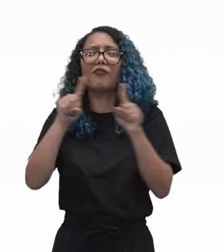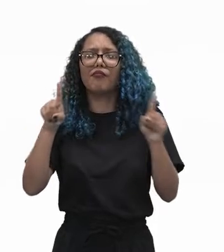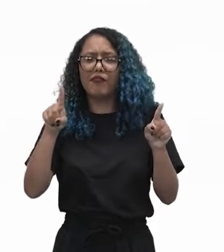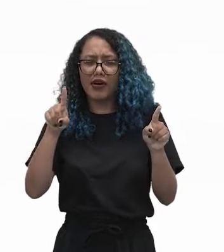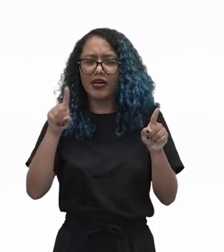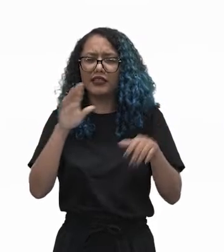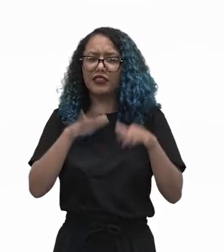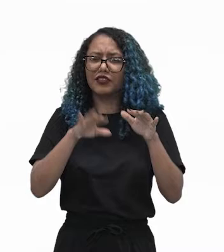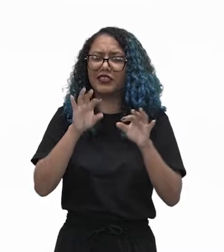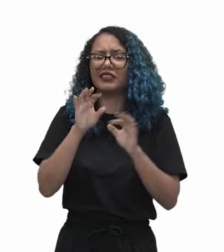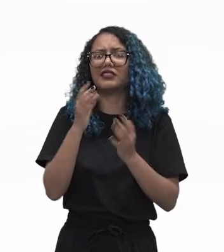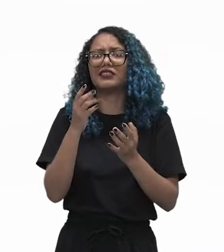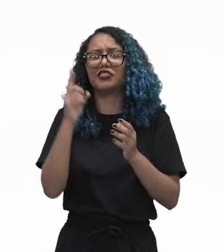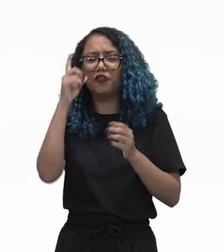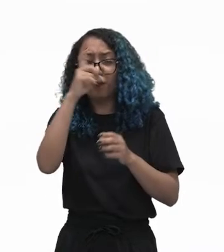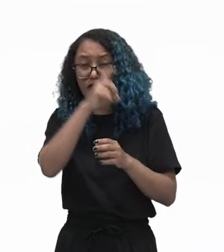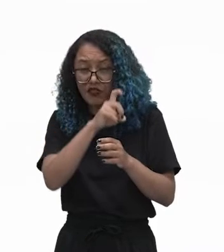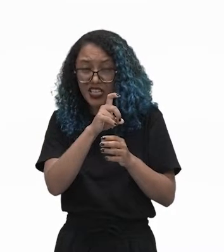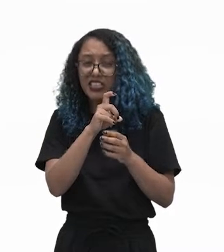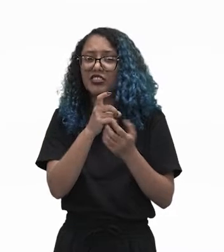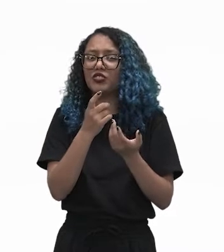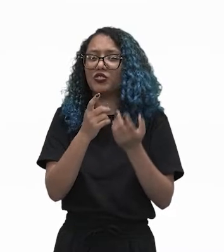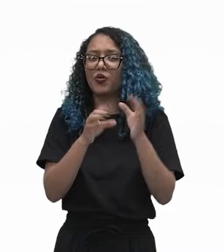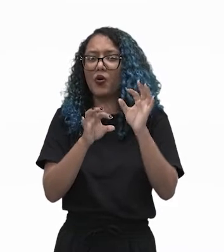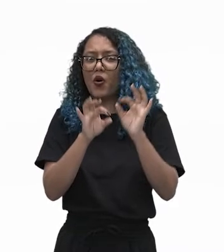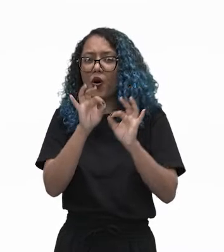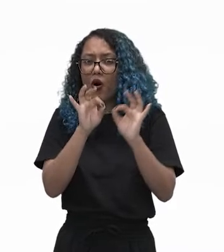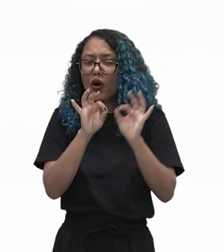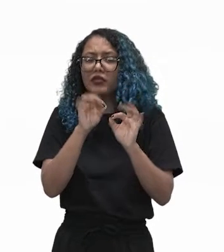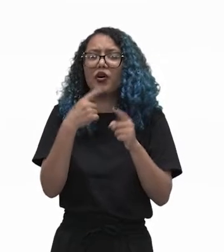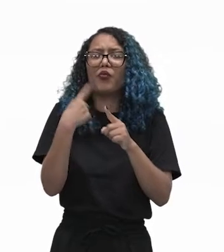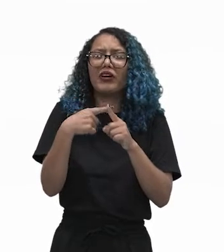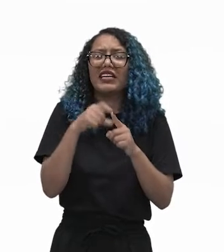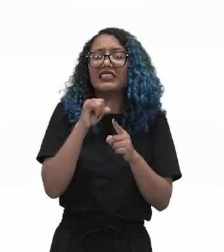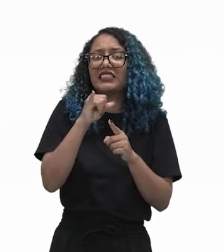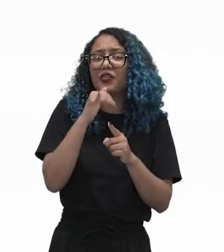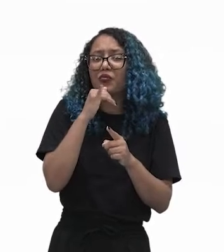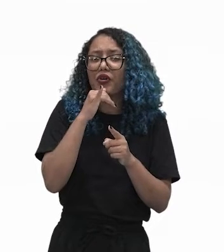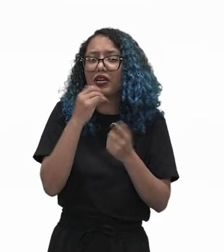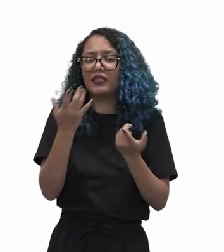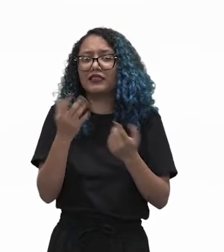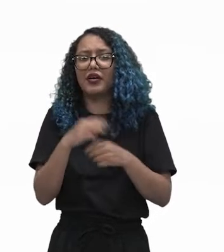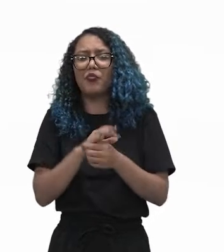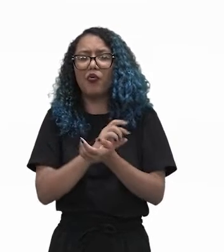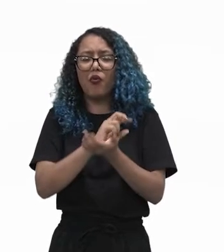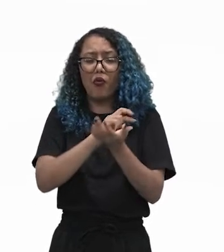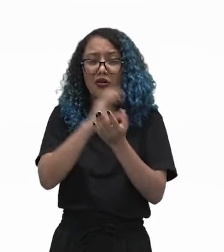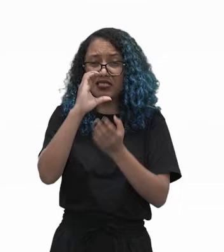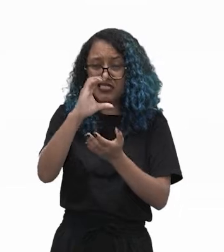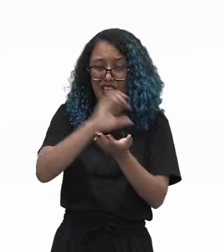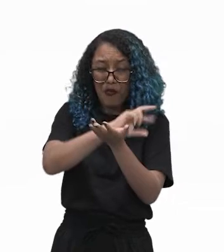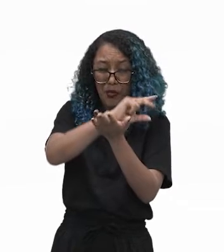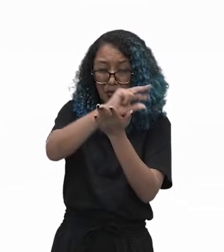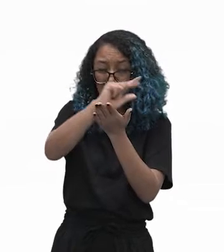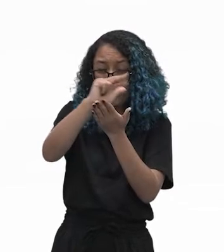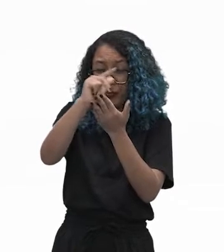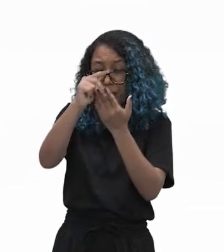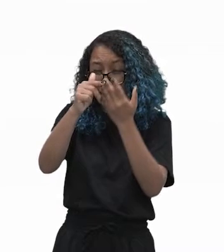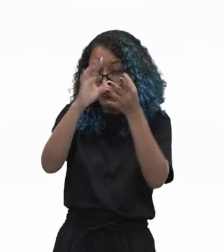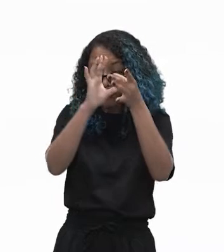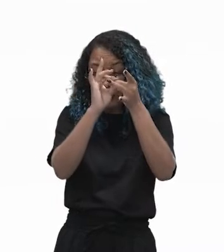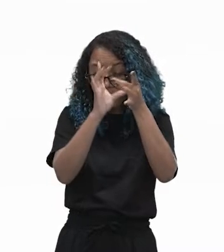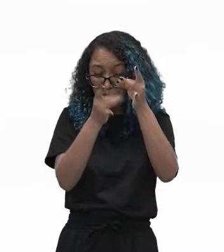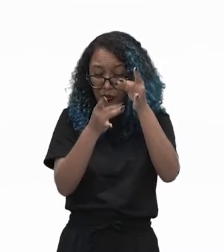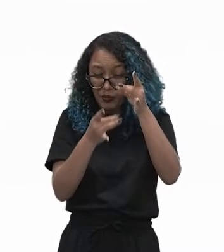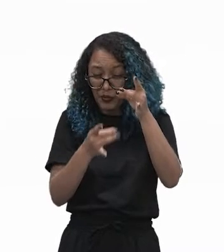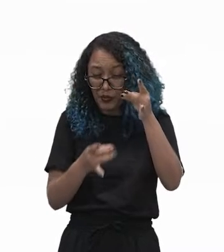inviável a gente trabalhar com ela, porque se a gente tiver um composto com muitos carbonos, vão ter aí muitos hidrogênios e